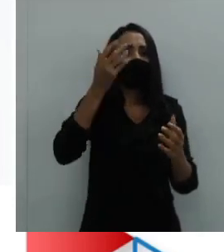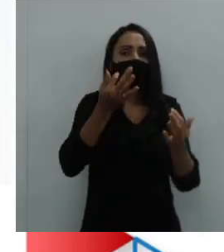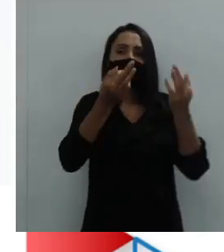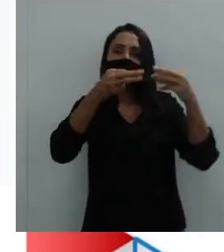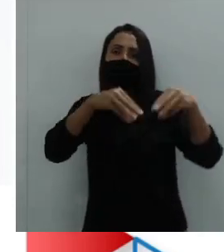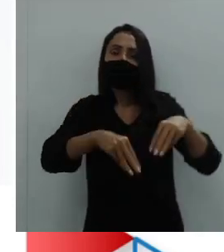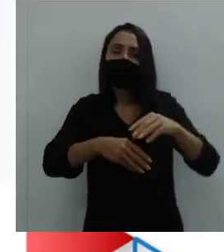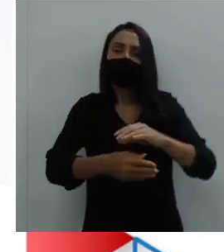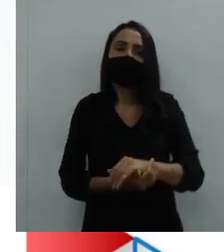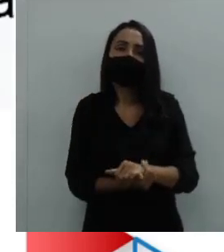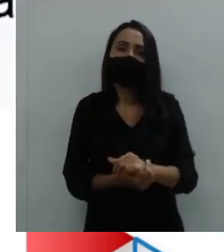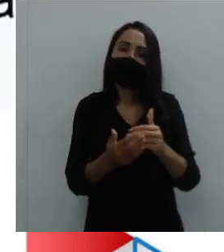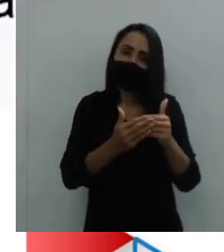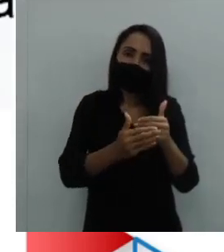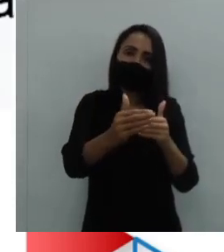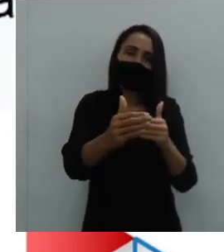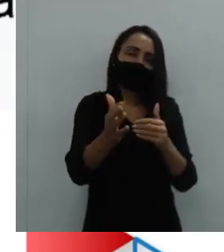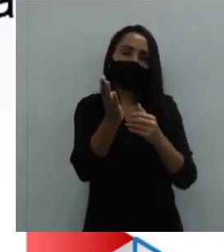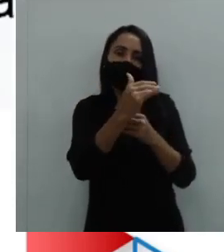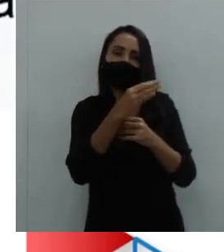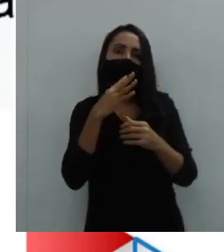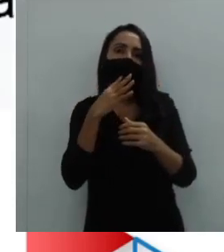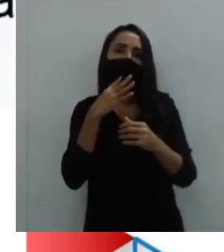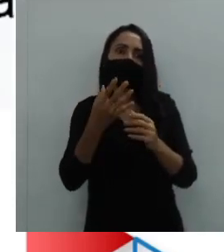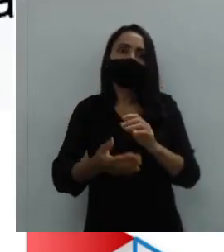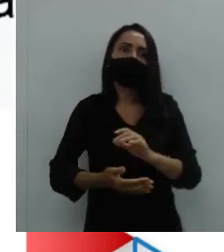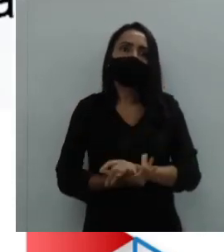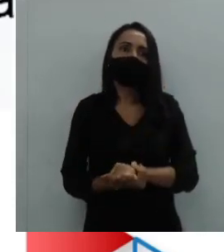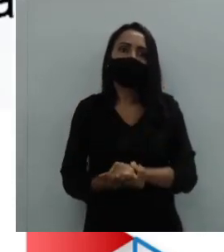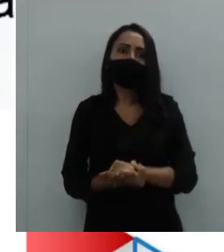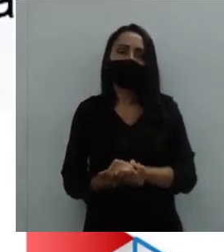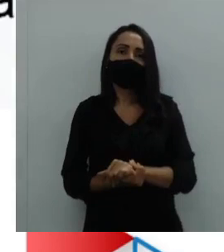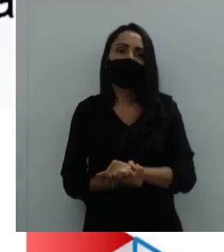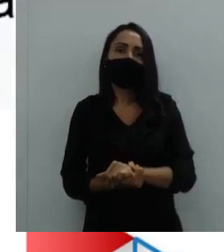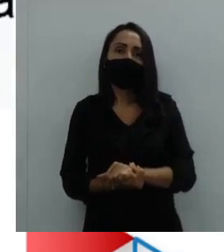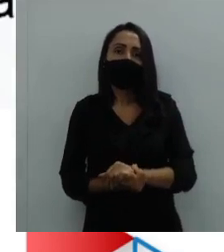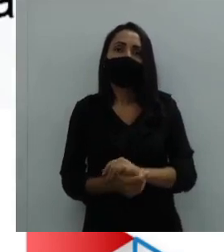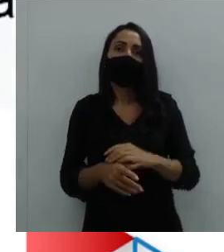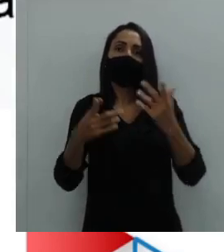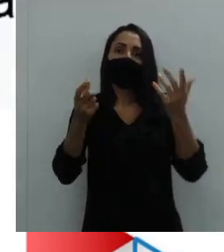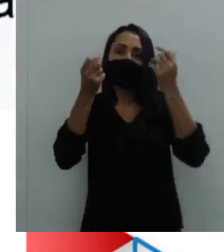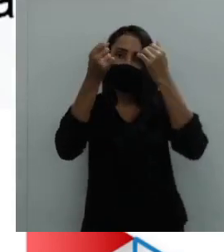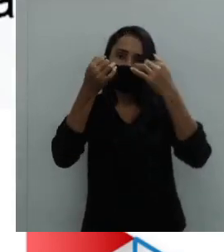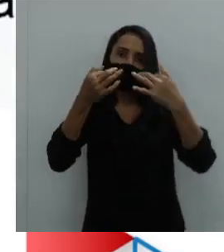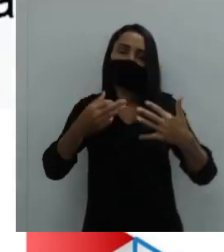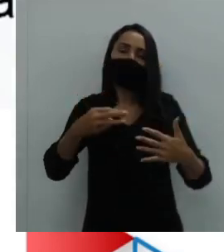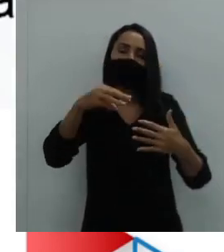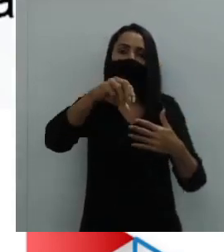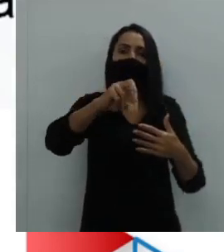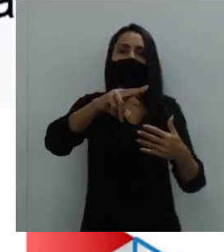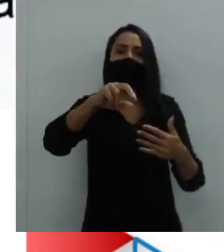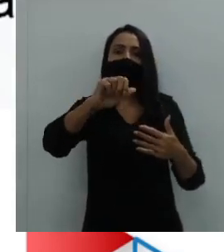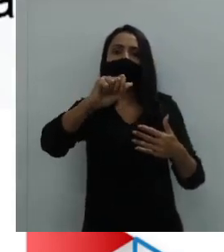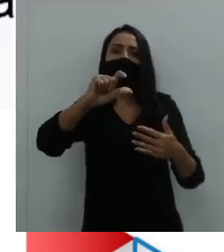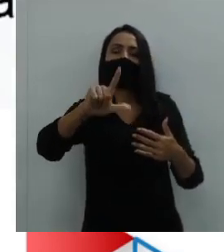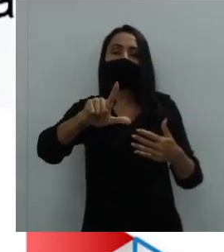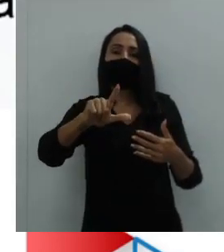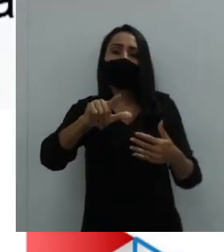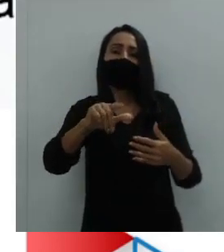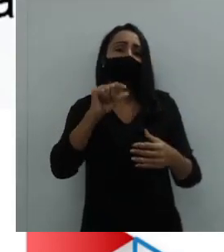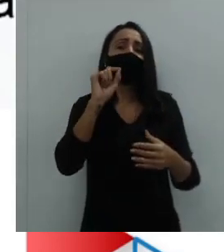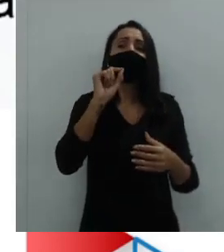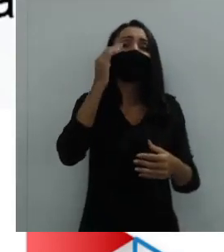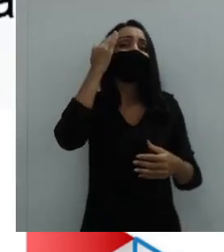certo? Vamos adiante conhecer. E mais uma vez a gente bate naquela questão moral,